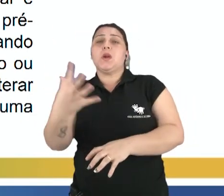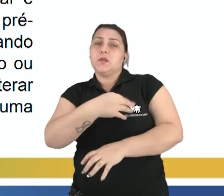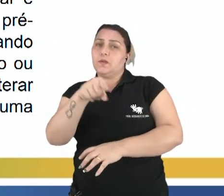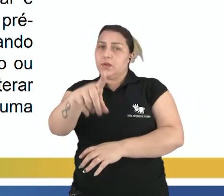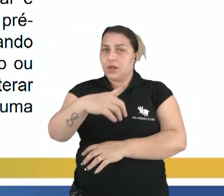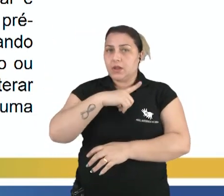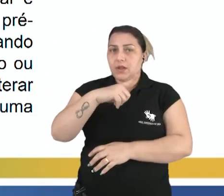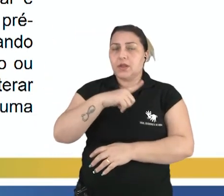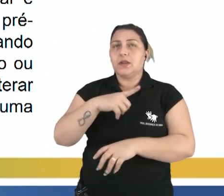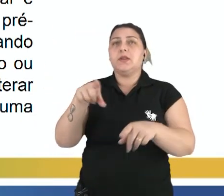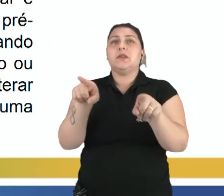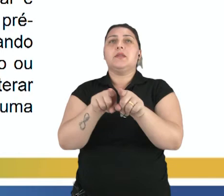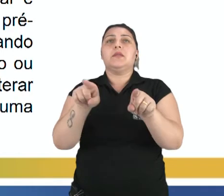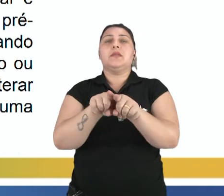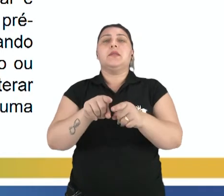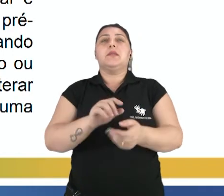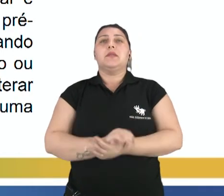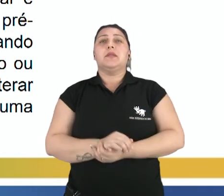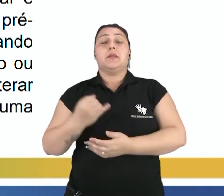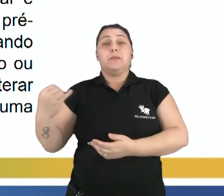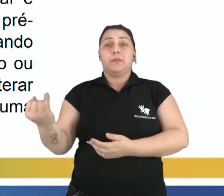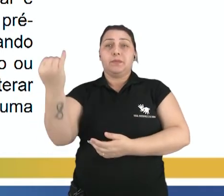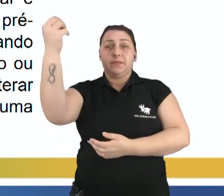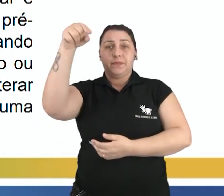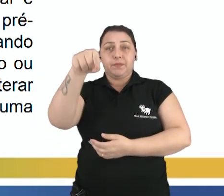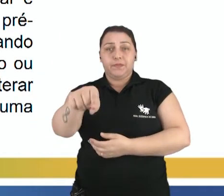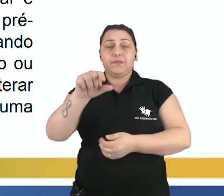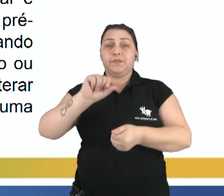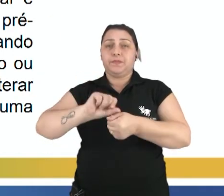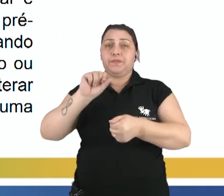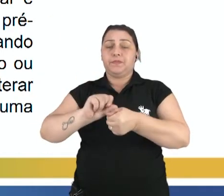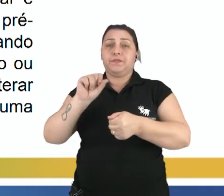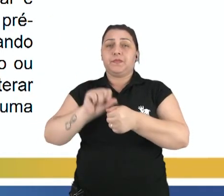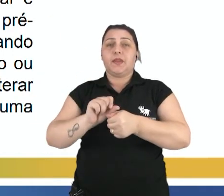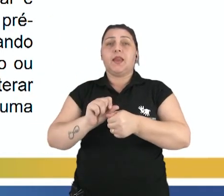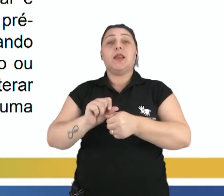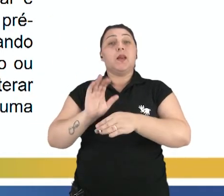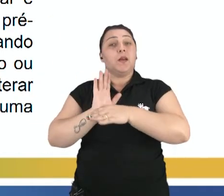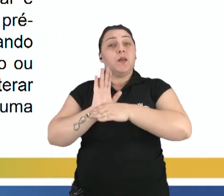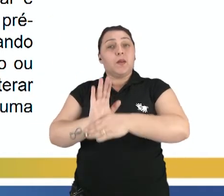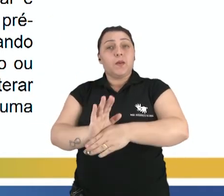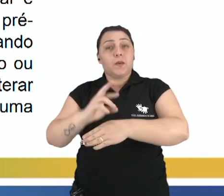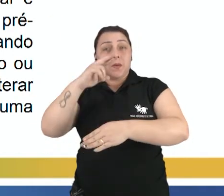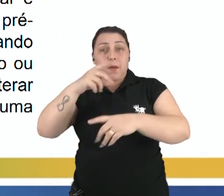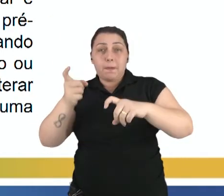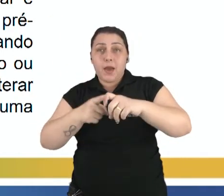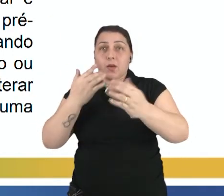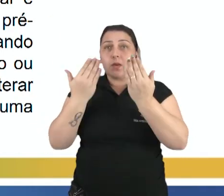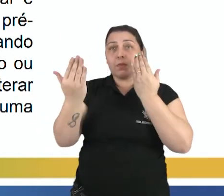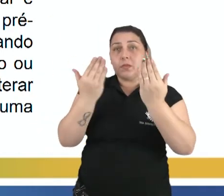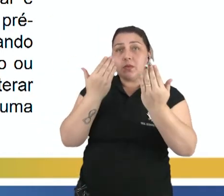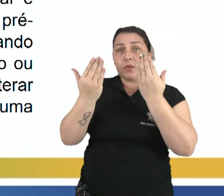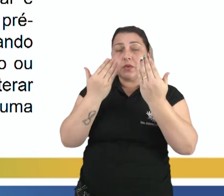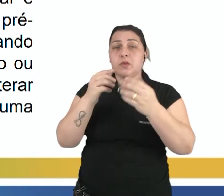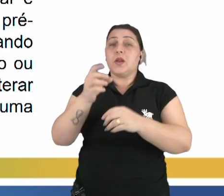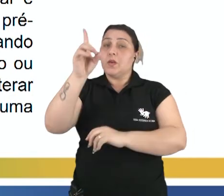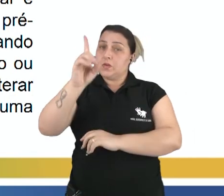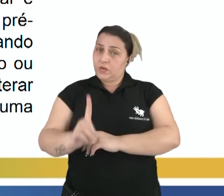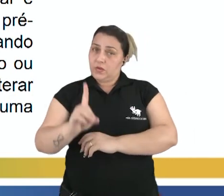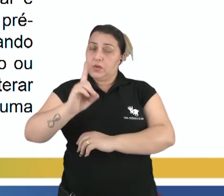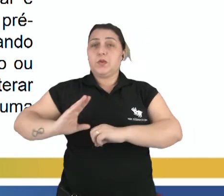ter. Além disso, também é importante que você faça todo um acompanhamento médico e psicológico, pois isso é um